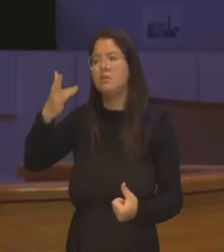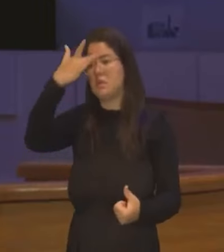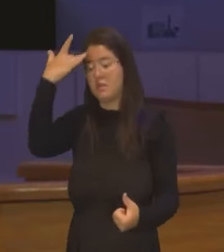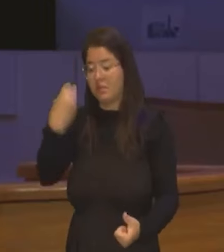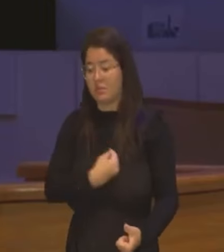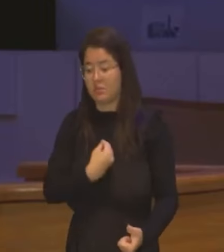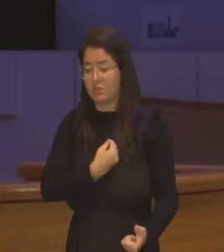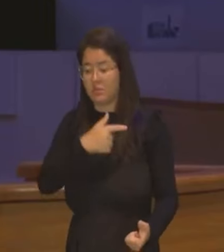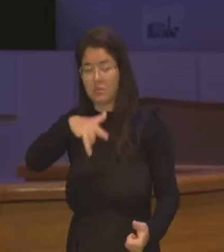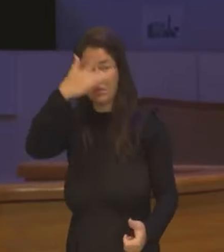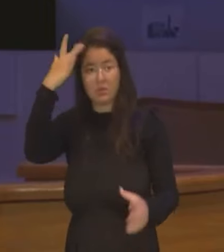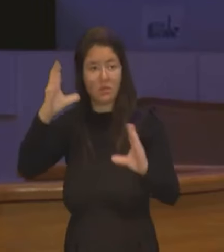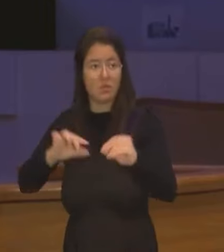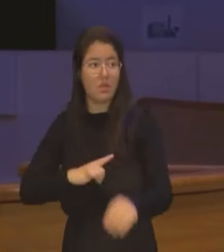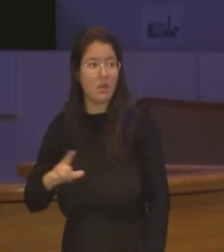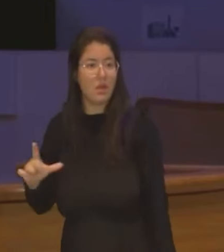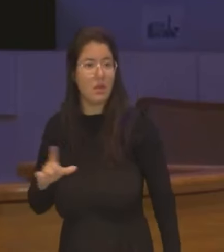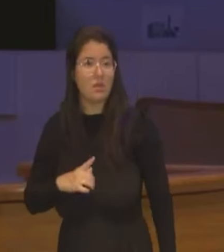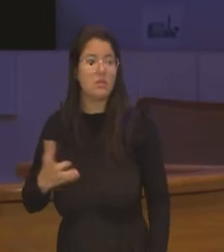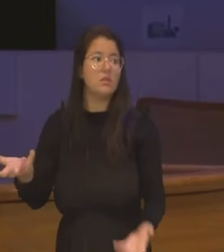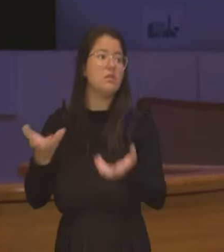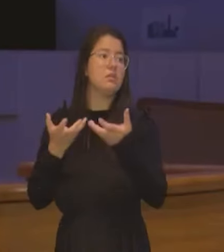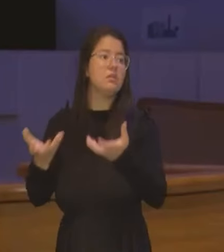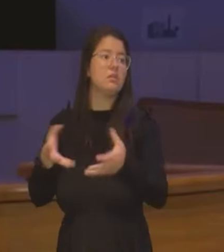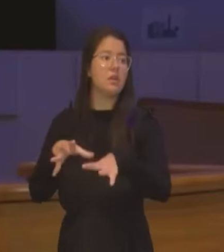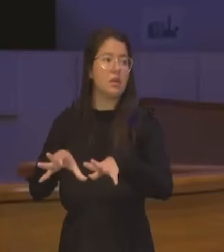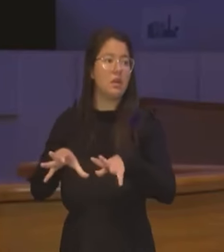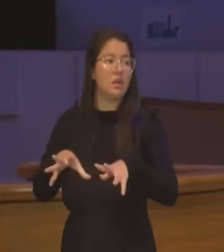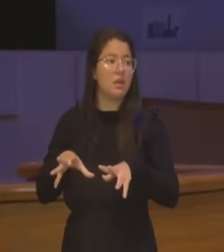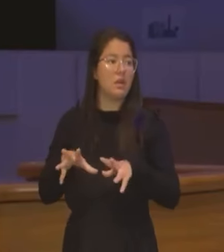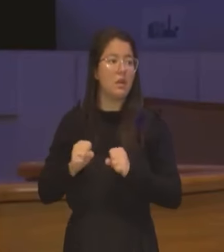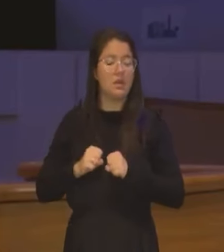noite que gostaria de receber?